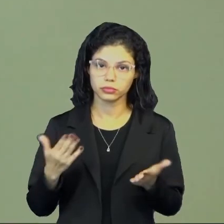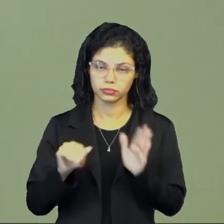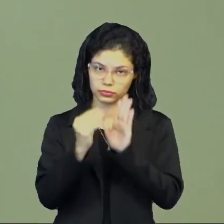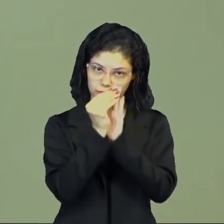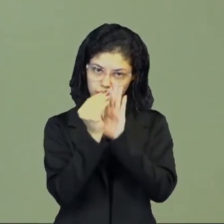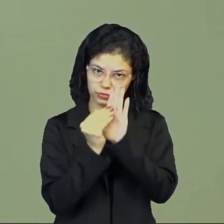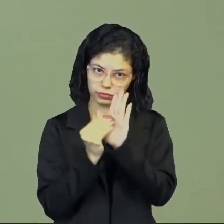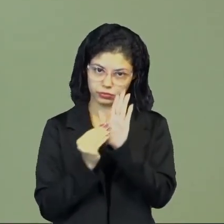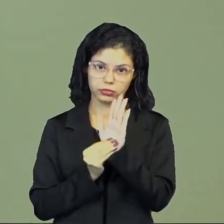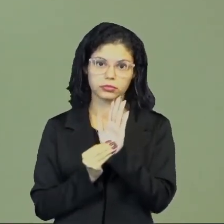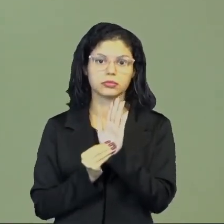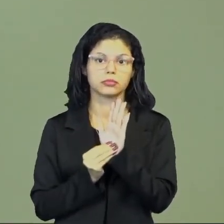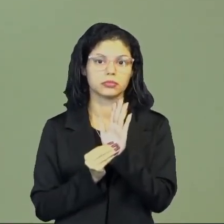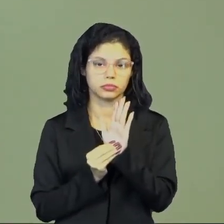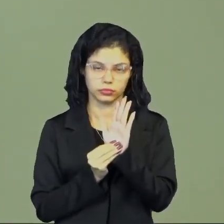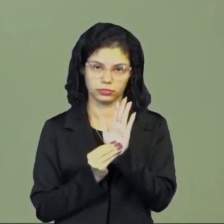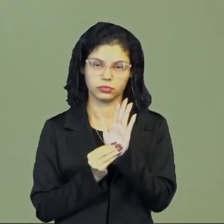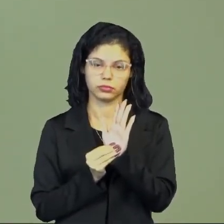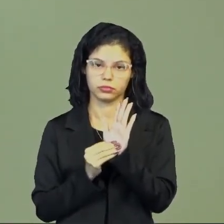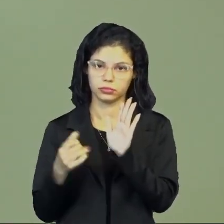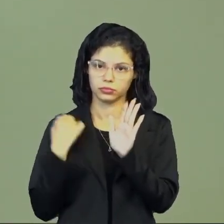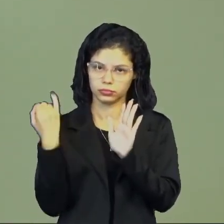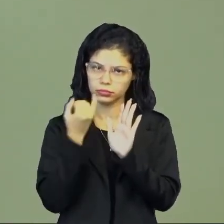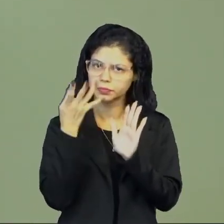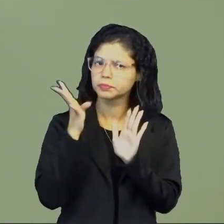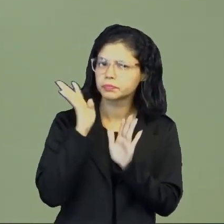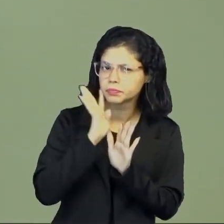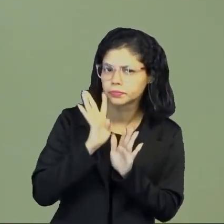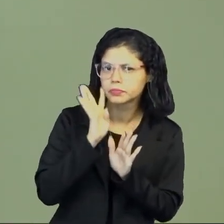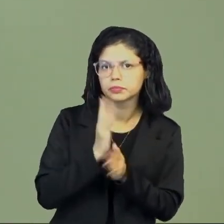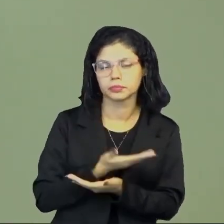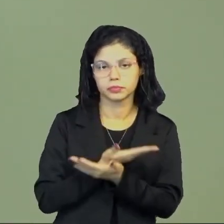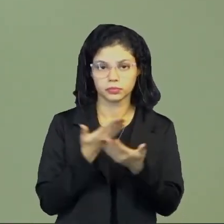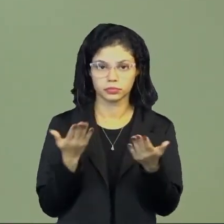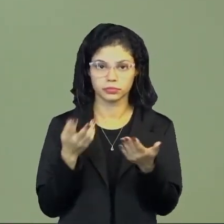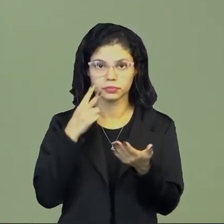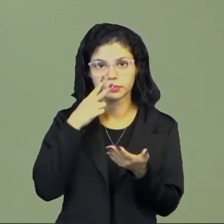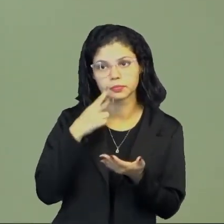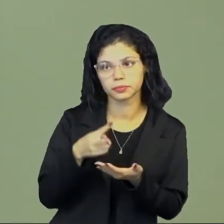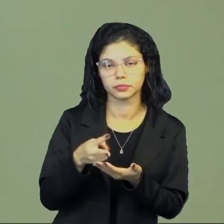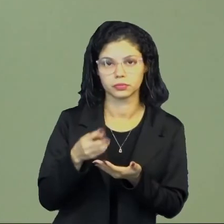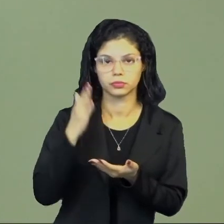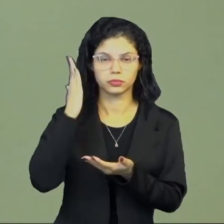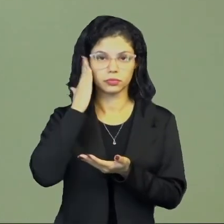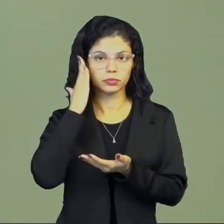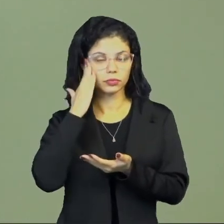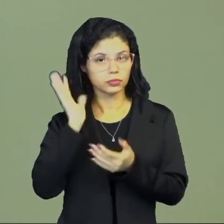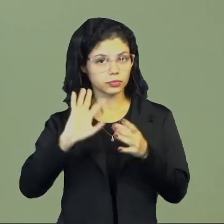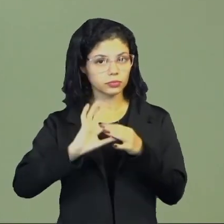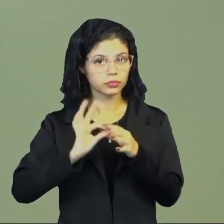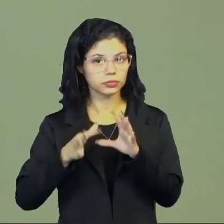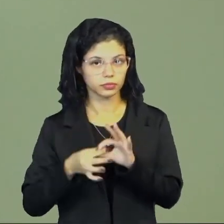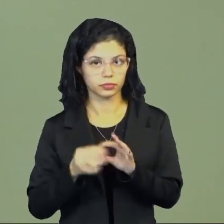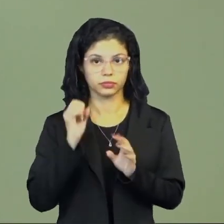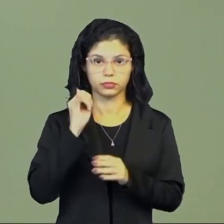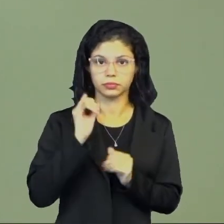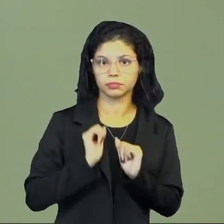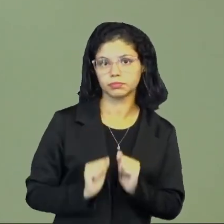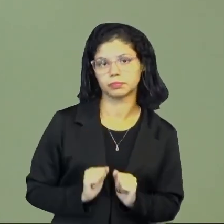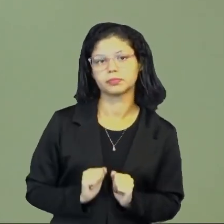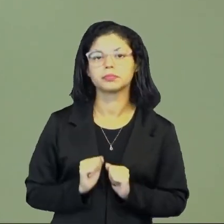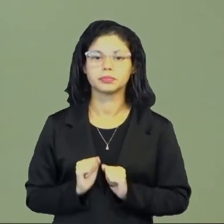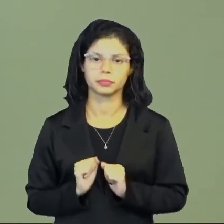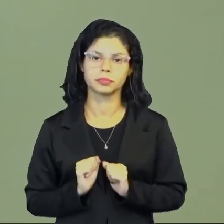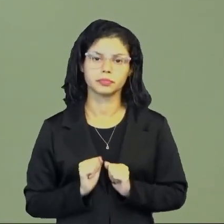essas peças seria muito interessante para vocês, para entender o contexto, né? Se vocês